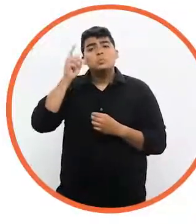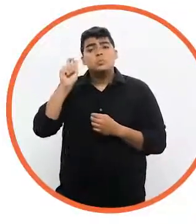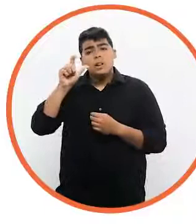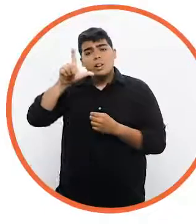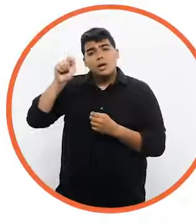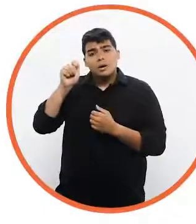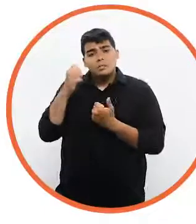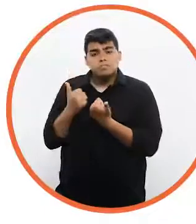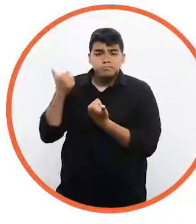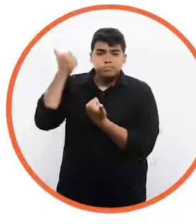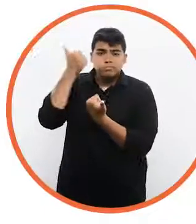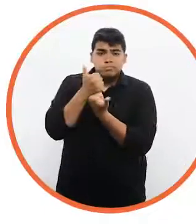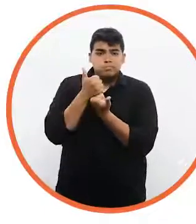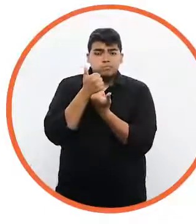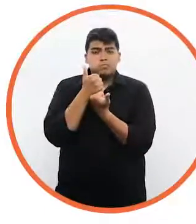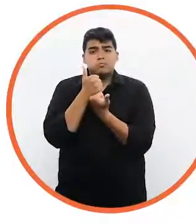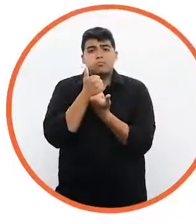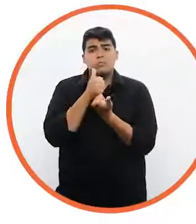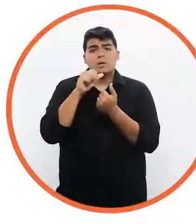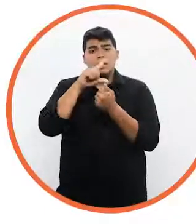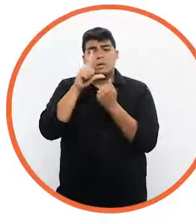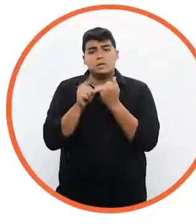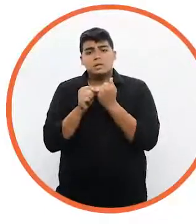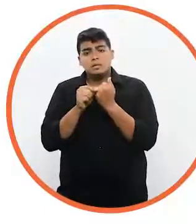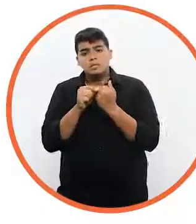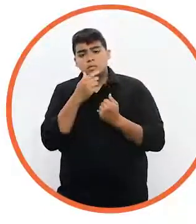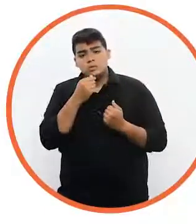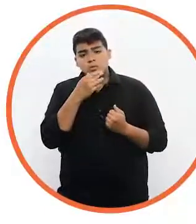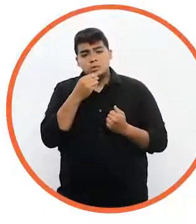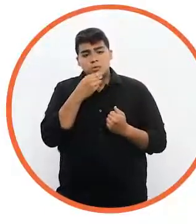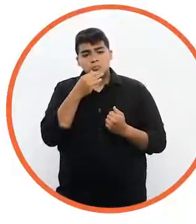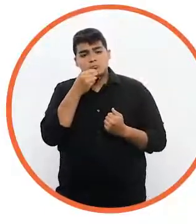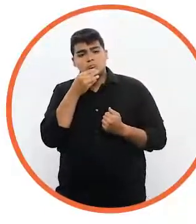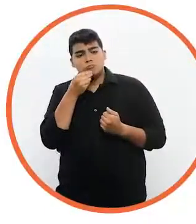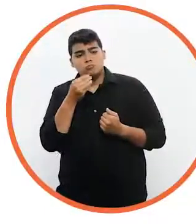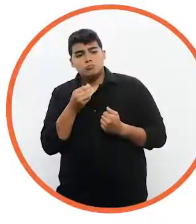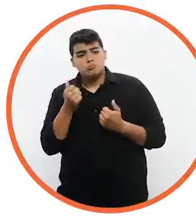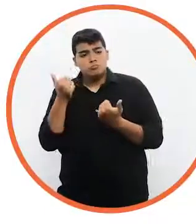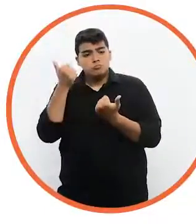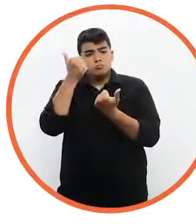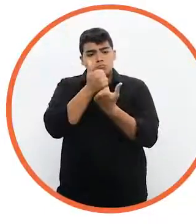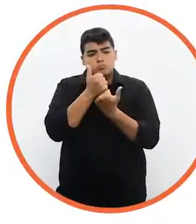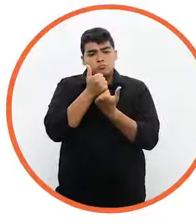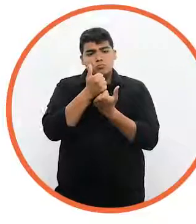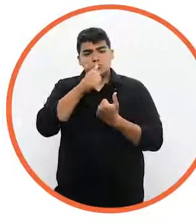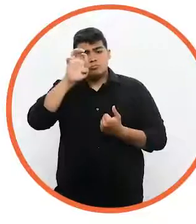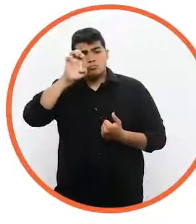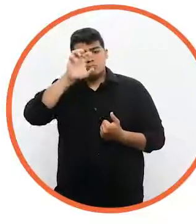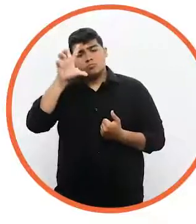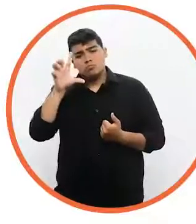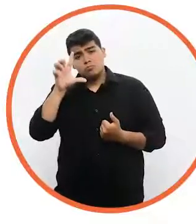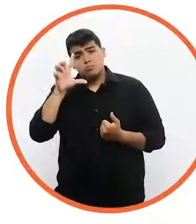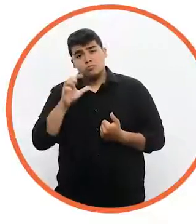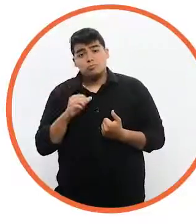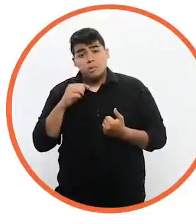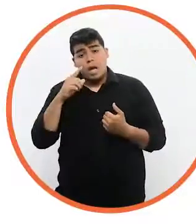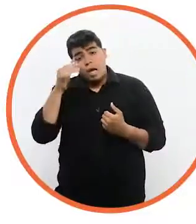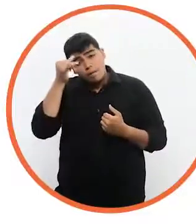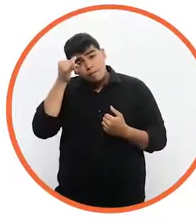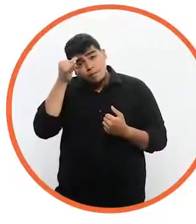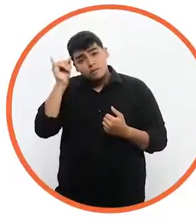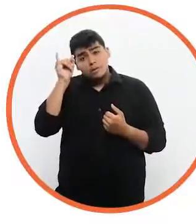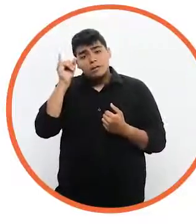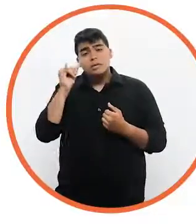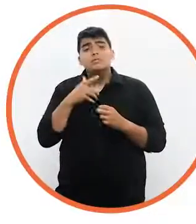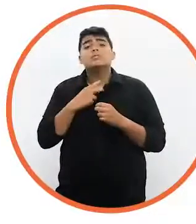ser substituído por um artigo masculino, que é o artigo masculino ele, onde assim eu não teria mais um